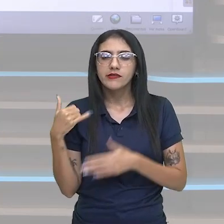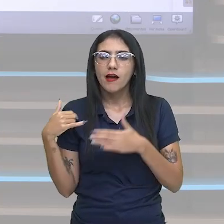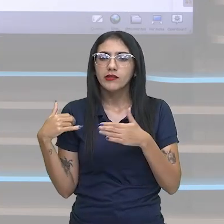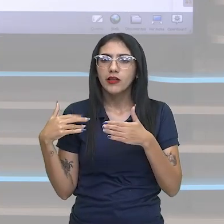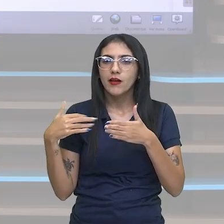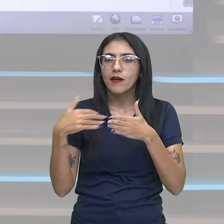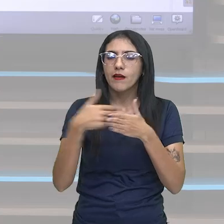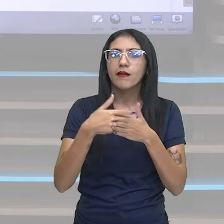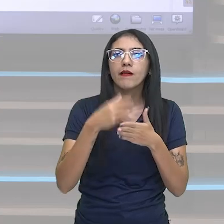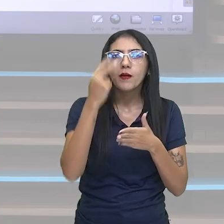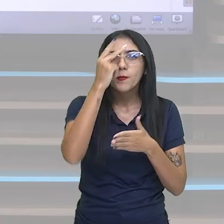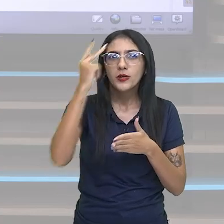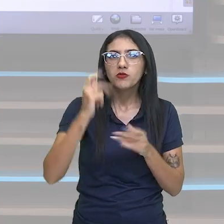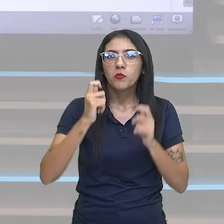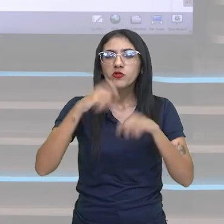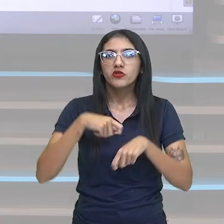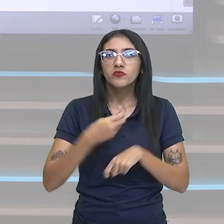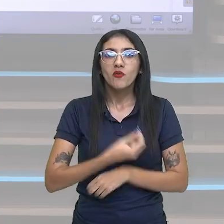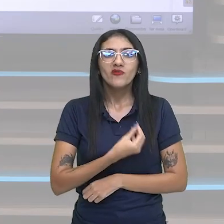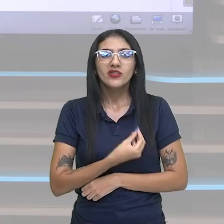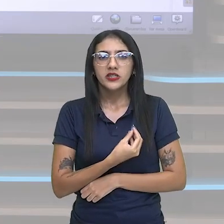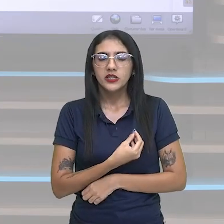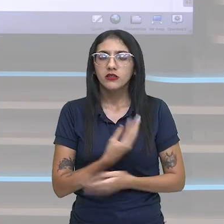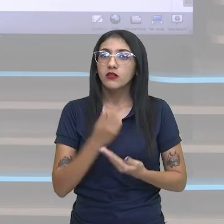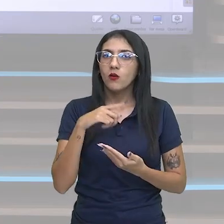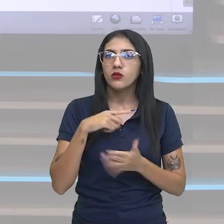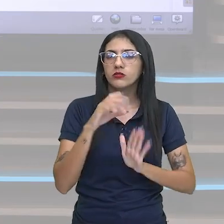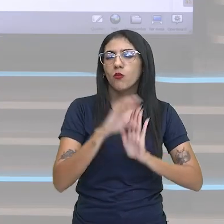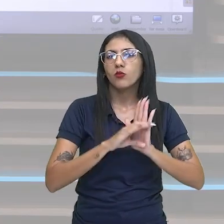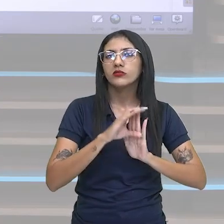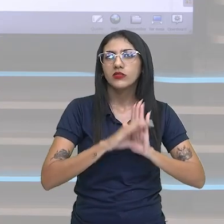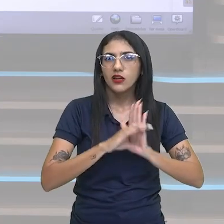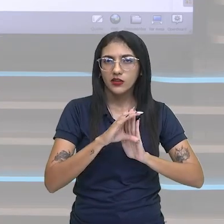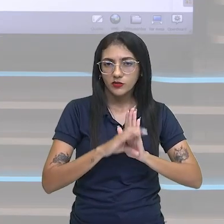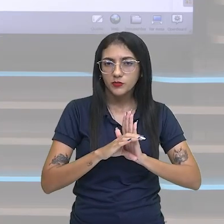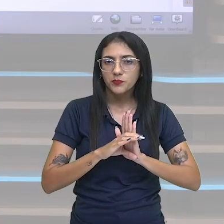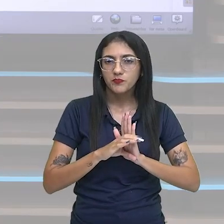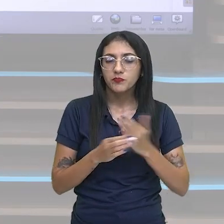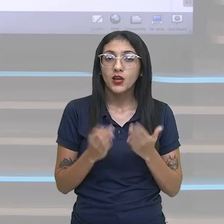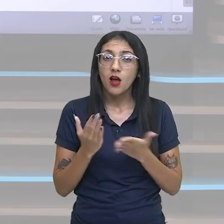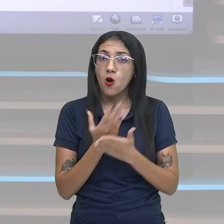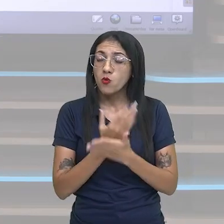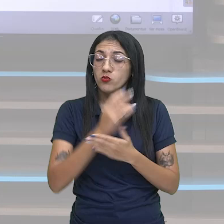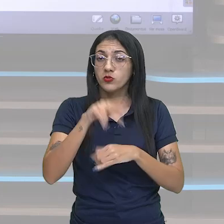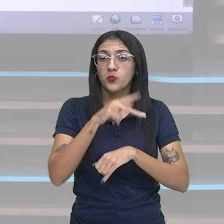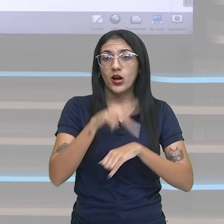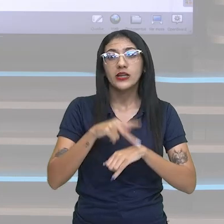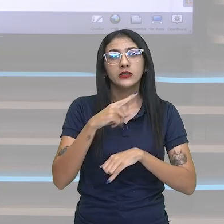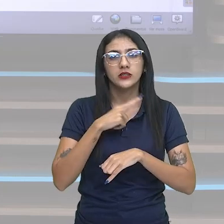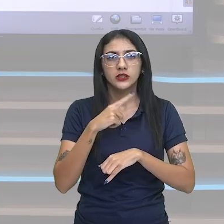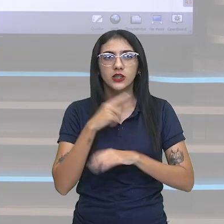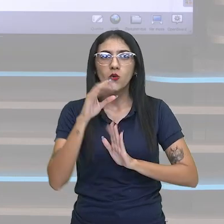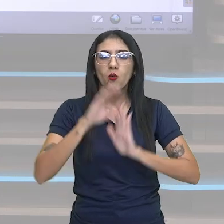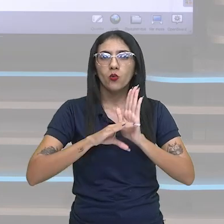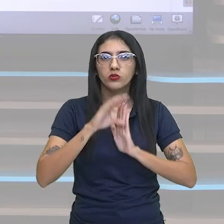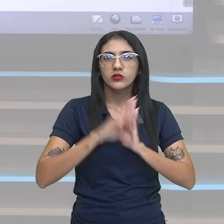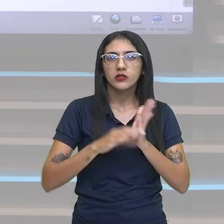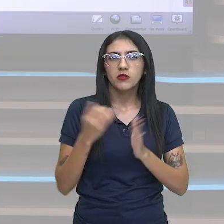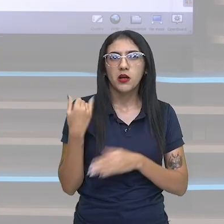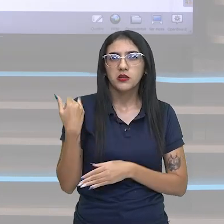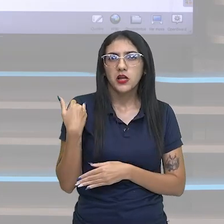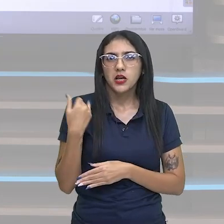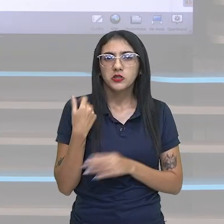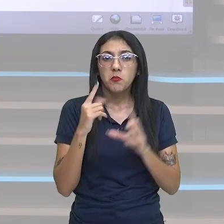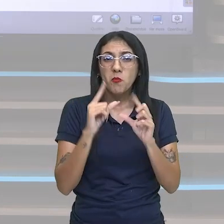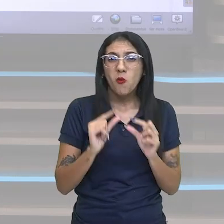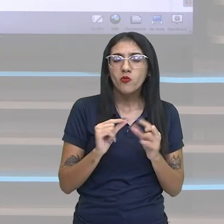pessoa pode viver em média, né? Esse que é o conceito da expectativa de vida. Tem países que têm expectativa de vida baixa, Isso significa